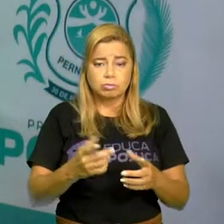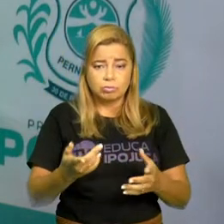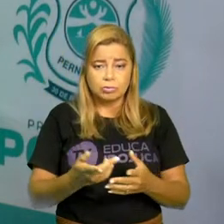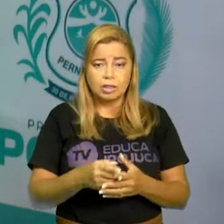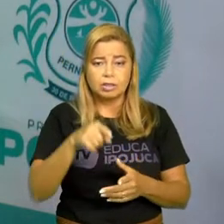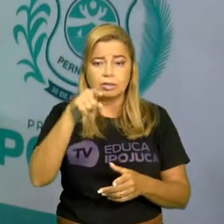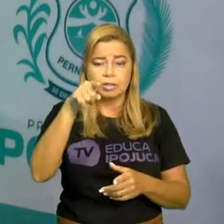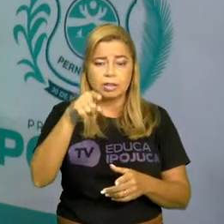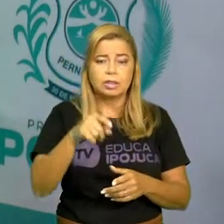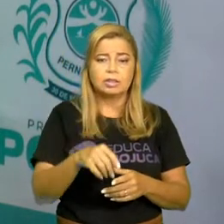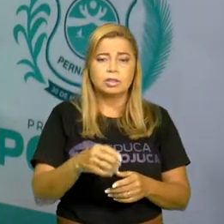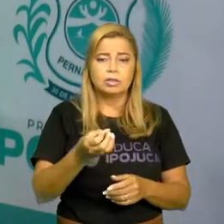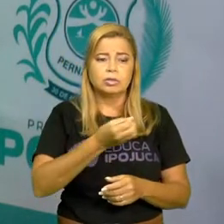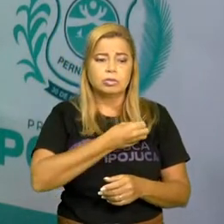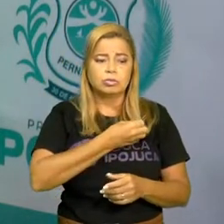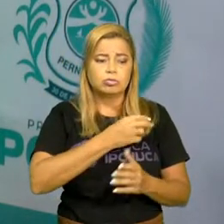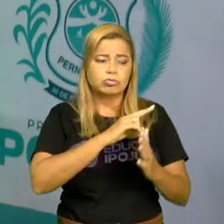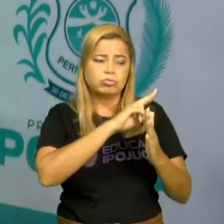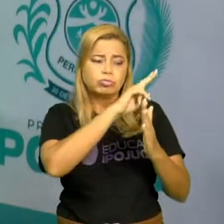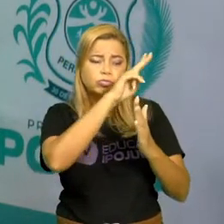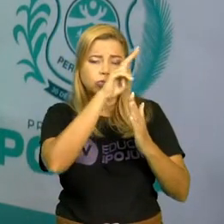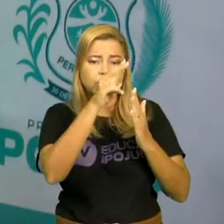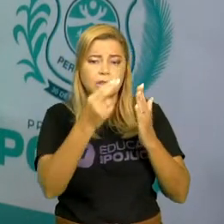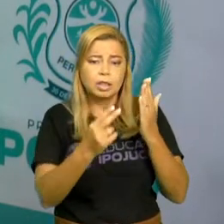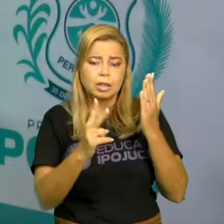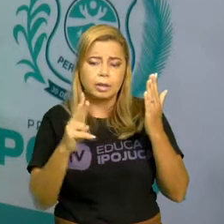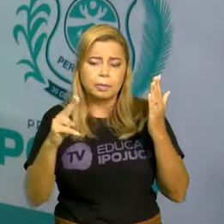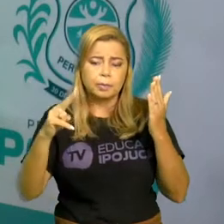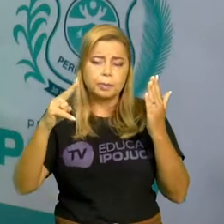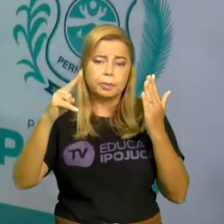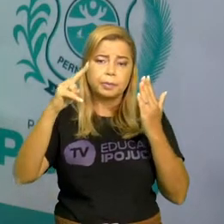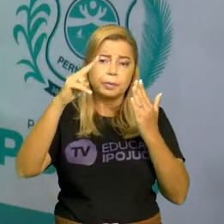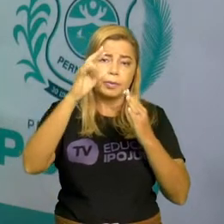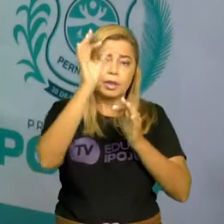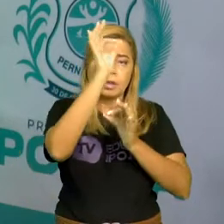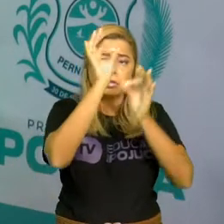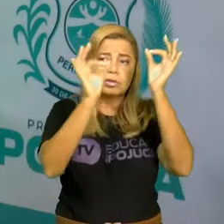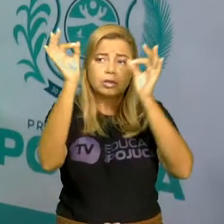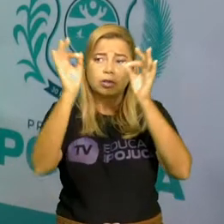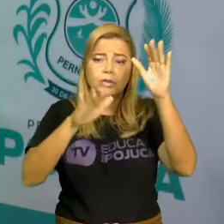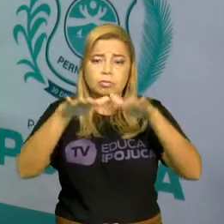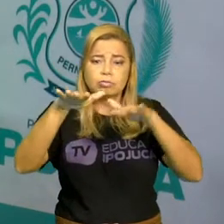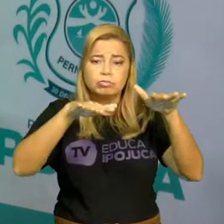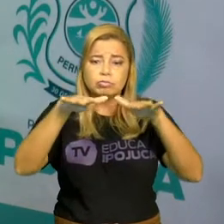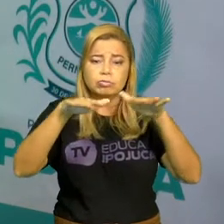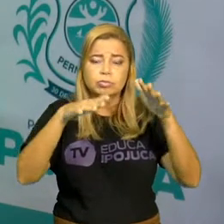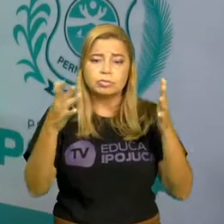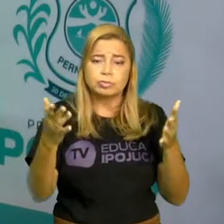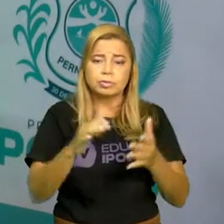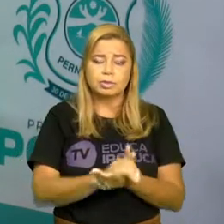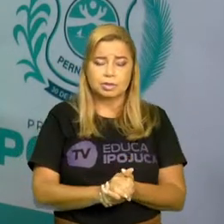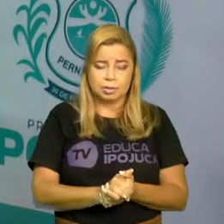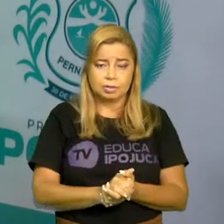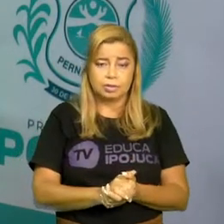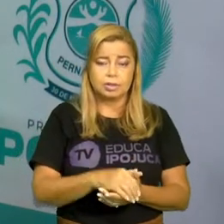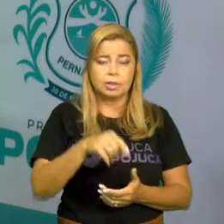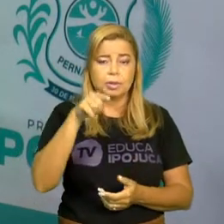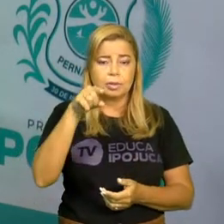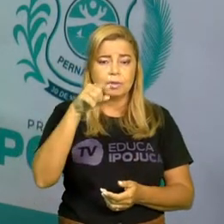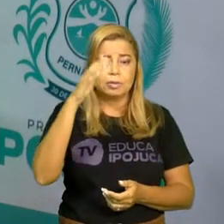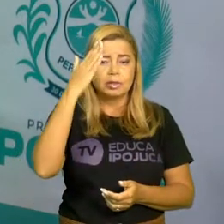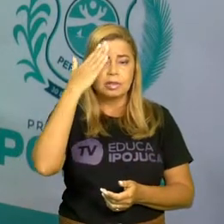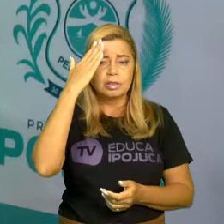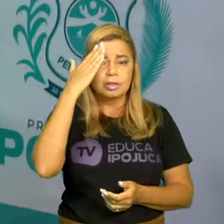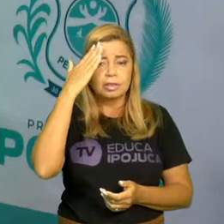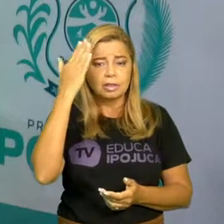para você ir colocando e entendendo. Por quê? Porque você vai entender que se eu coloco, tem o meu